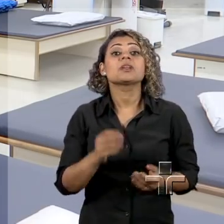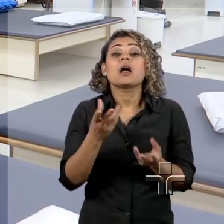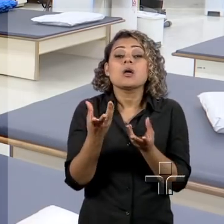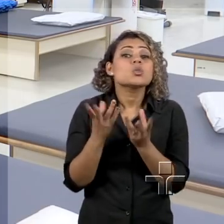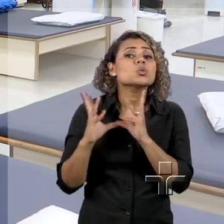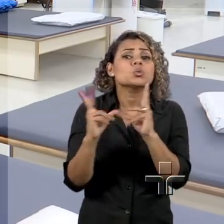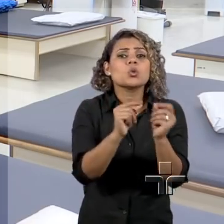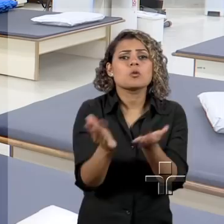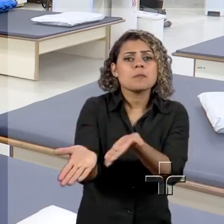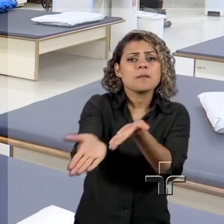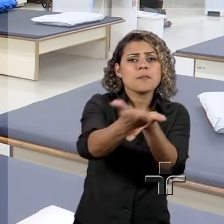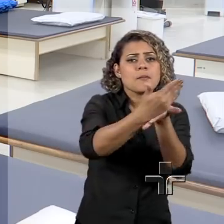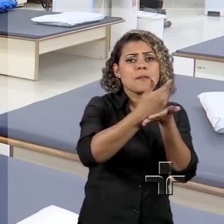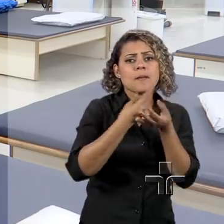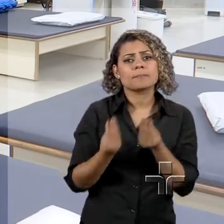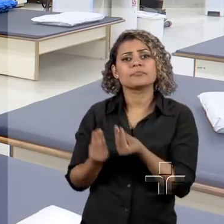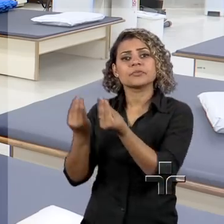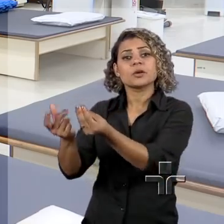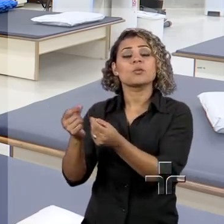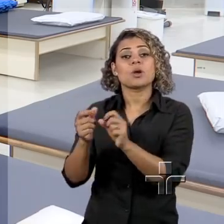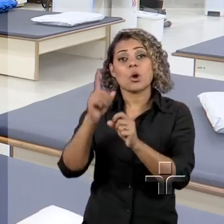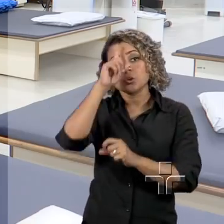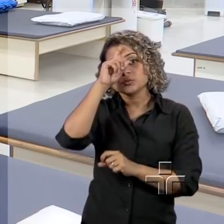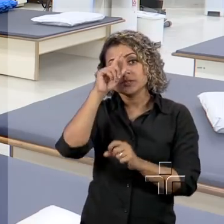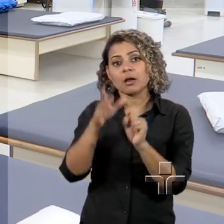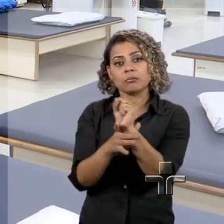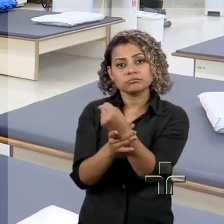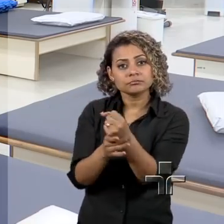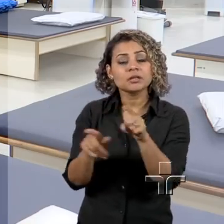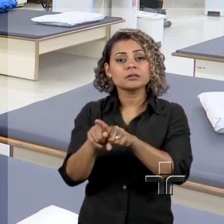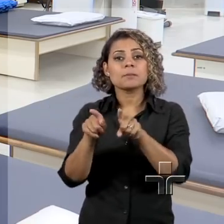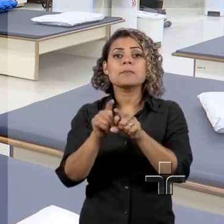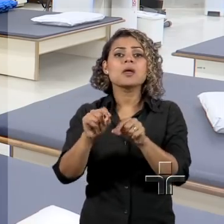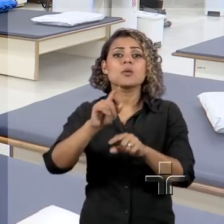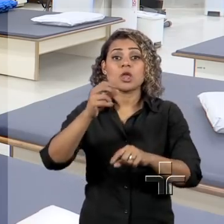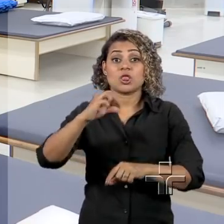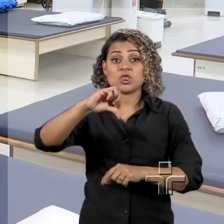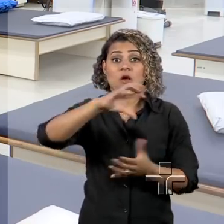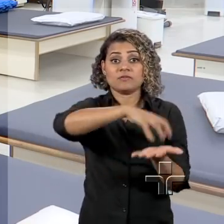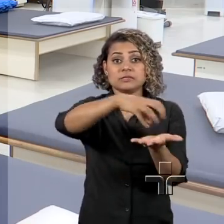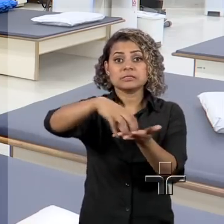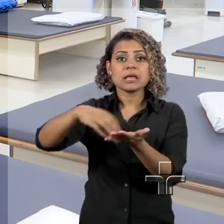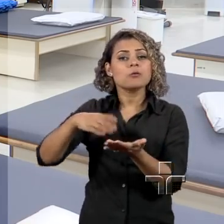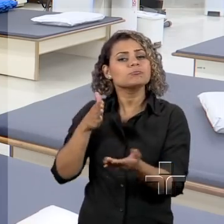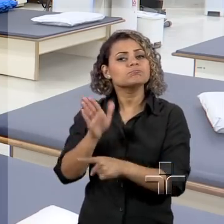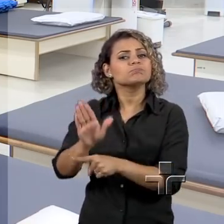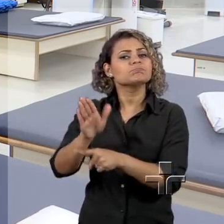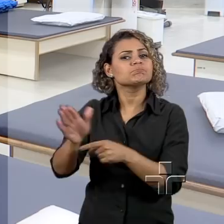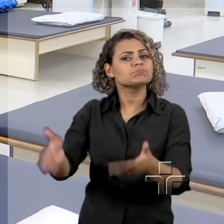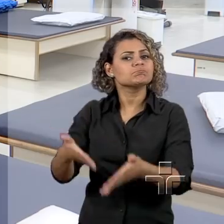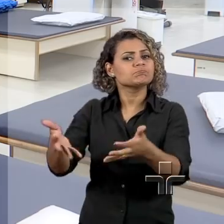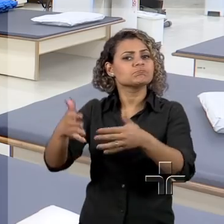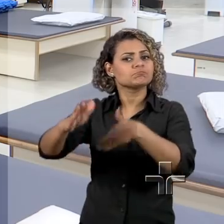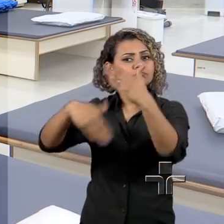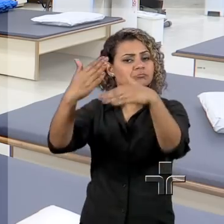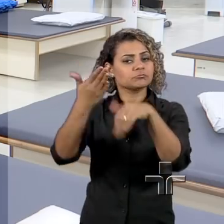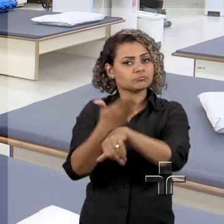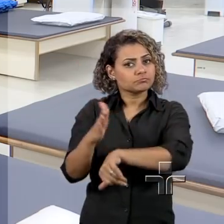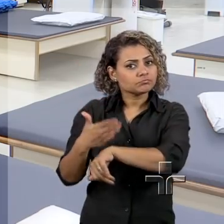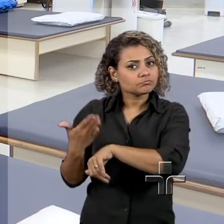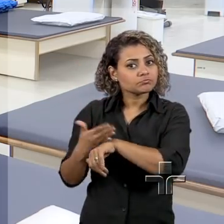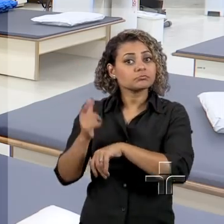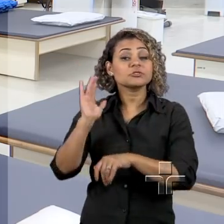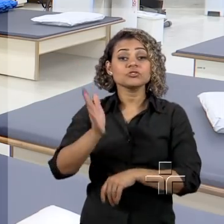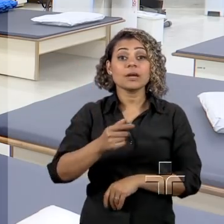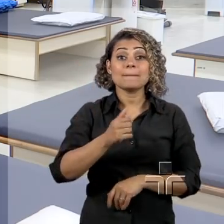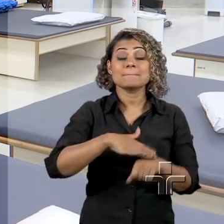doações mantêm um hospital ortopédico, oficinas de próteses e 9 centros de reabilitação, que no ano passado realizaram mais